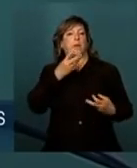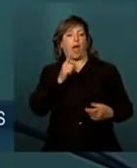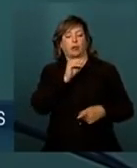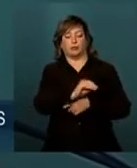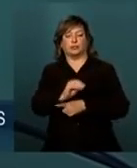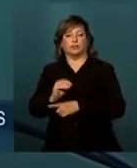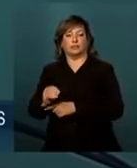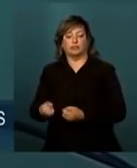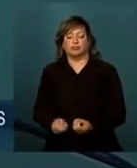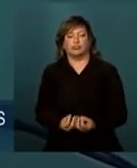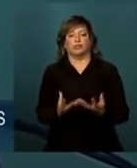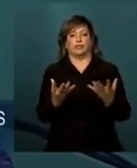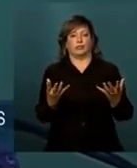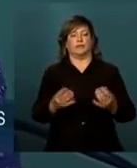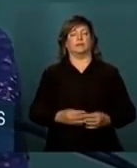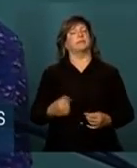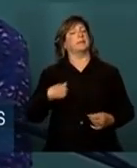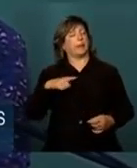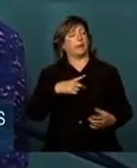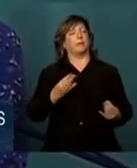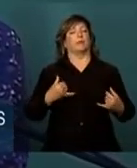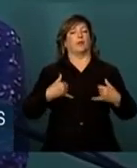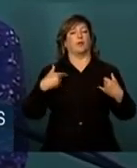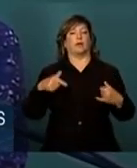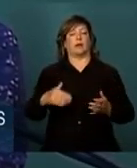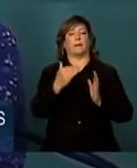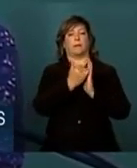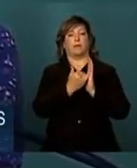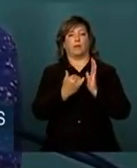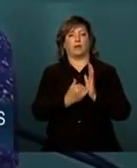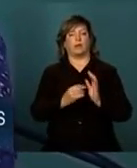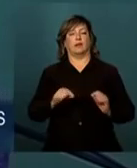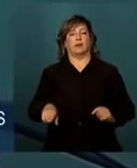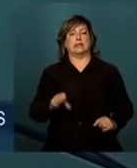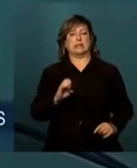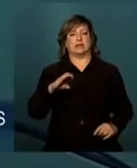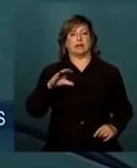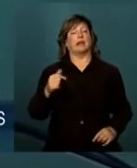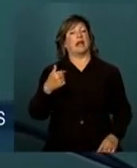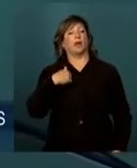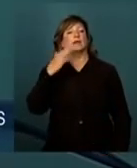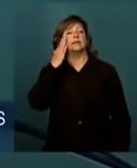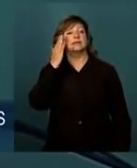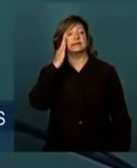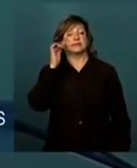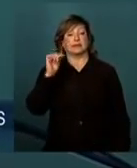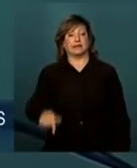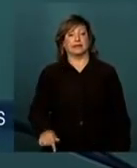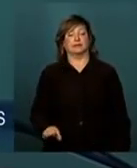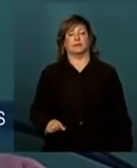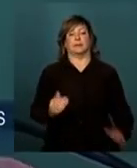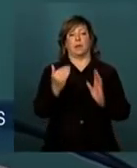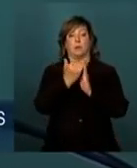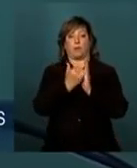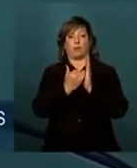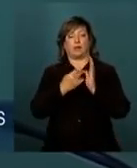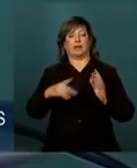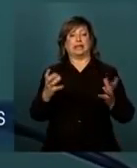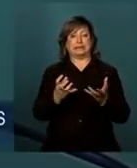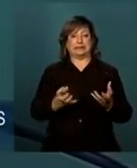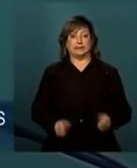significativa. Eu tenho muito orgulho do programa da seca. E eu sei que esse programa da seca, hoje até